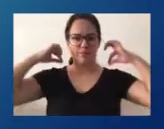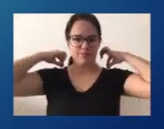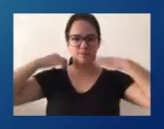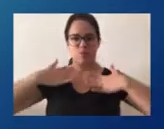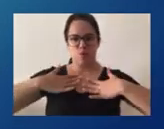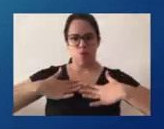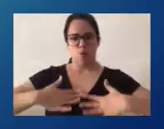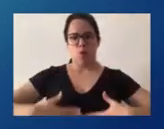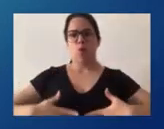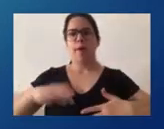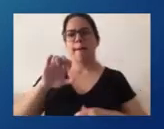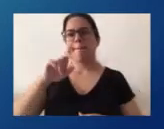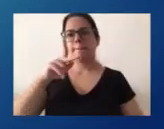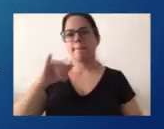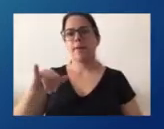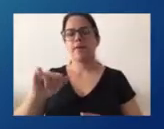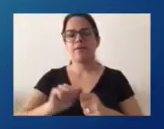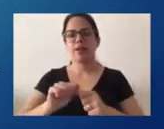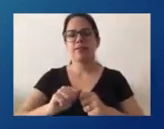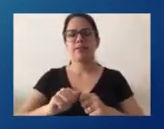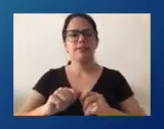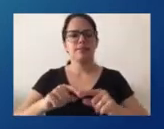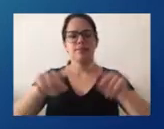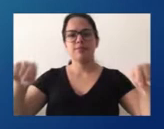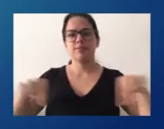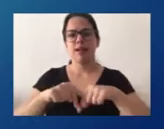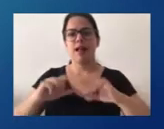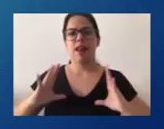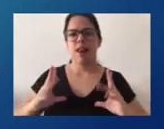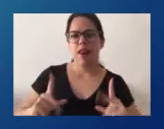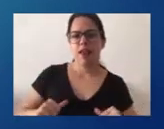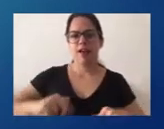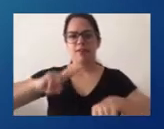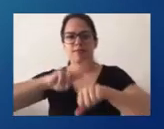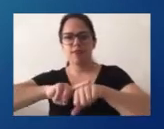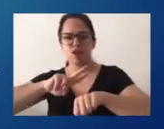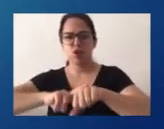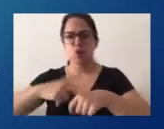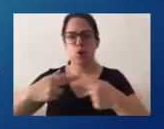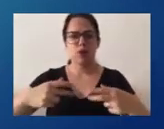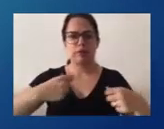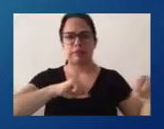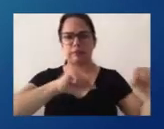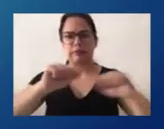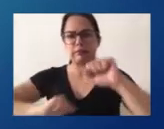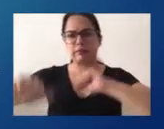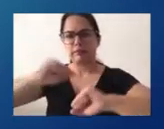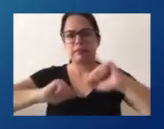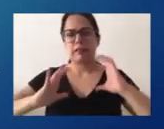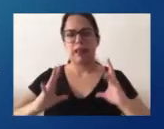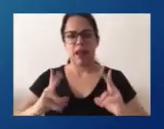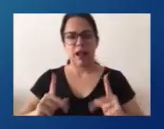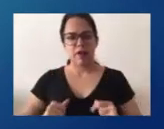Quais são as medidas preventivas? Então, a utilização de equipamento de proteção individual, como eu acabei de comentar, avental, luvas de borracha, botas